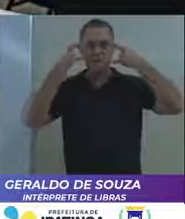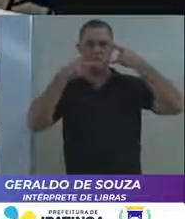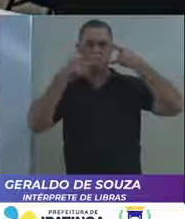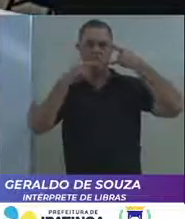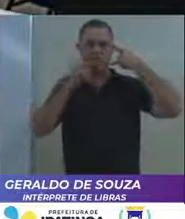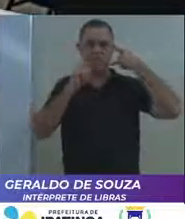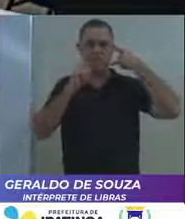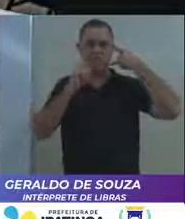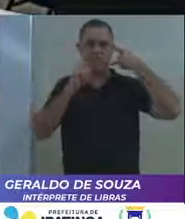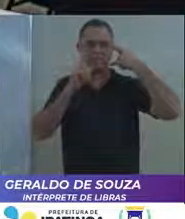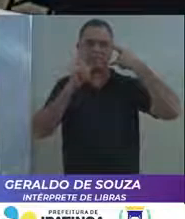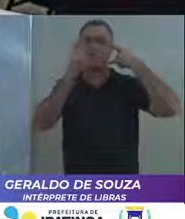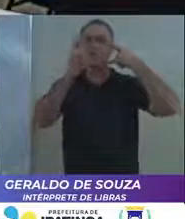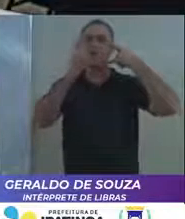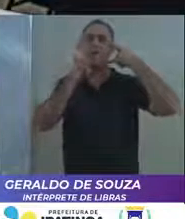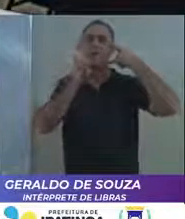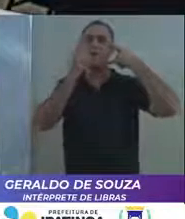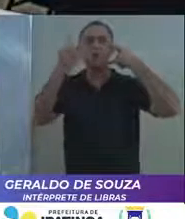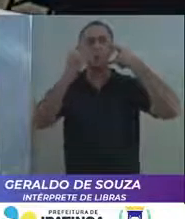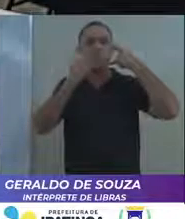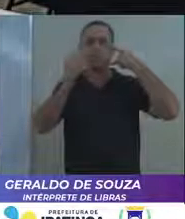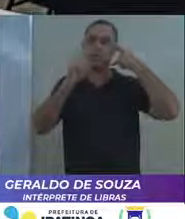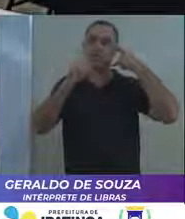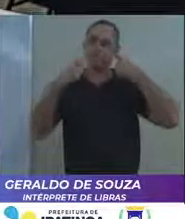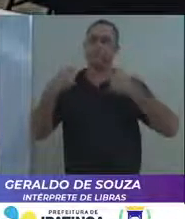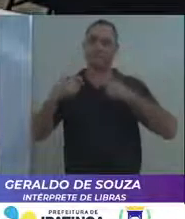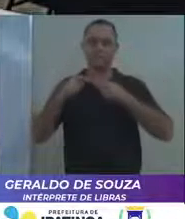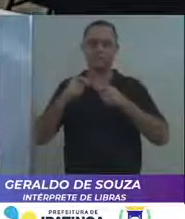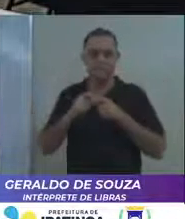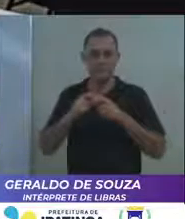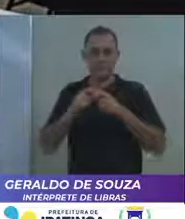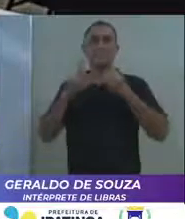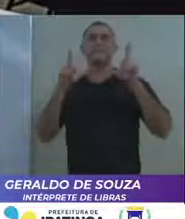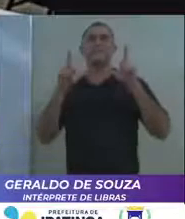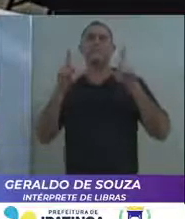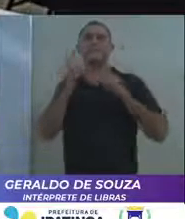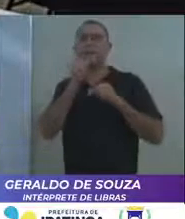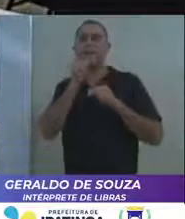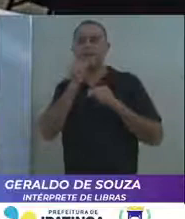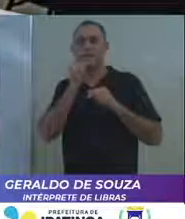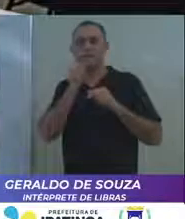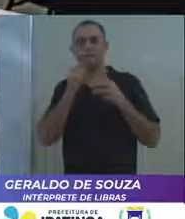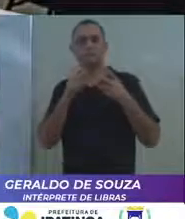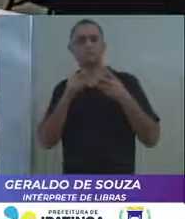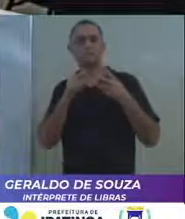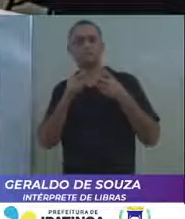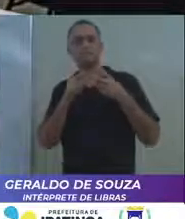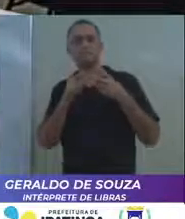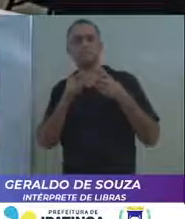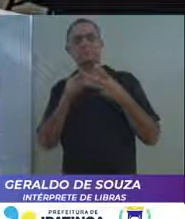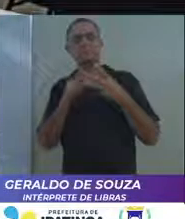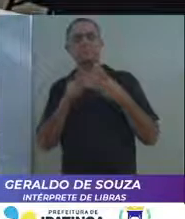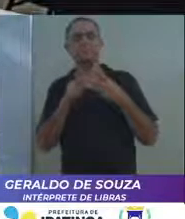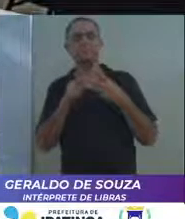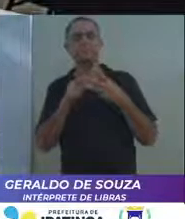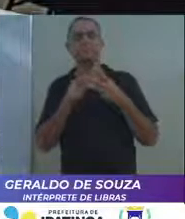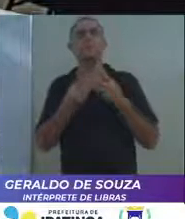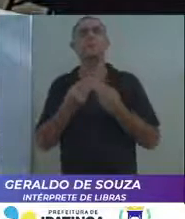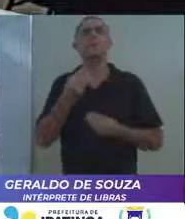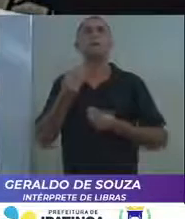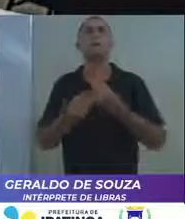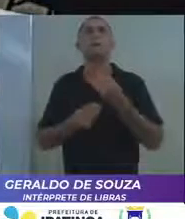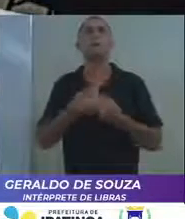menos água, né? Outra questão é, Lorena, como que eu vou falar? Meu aluno